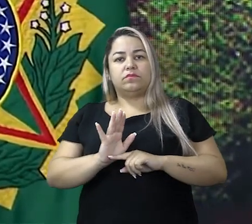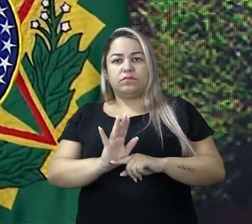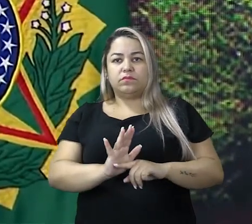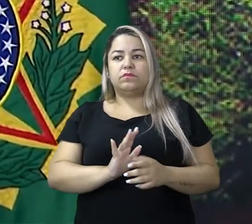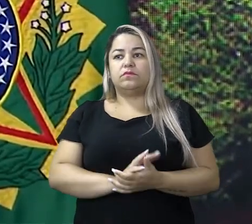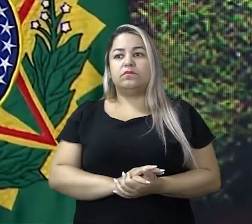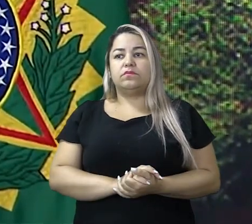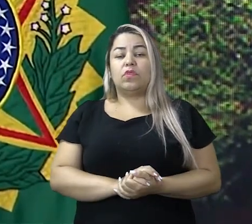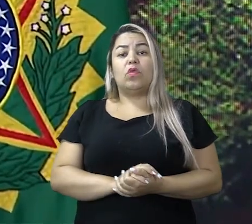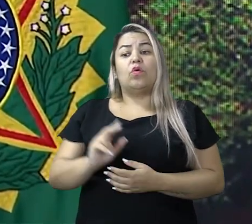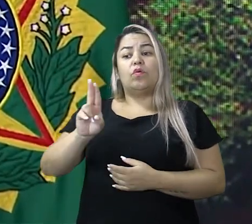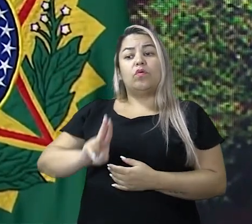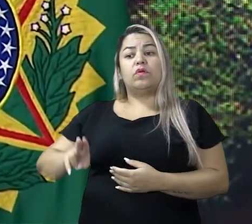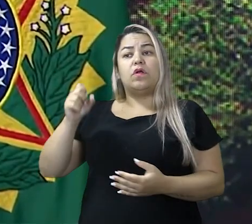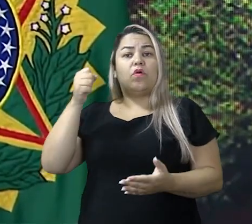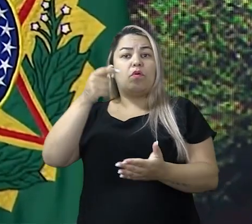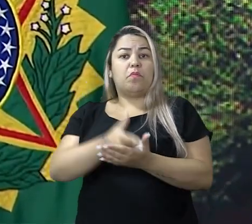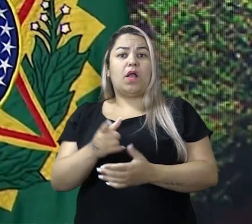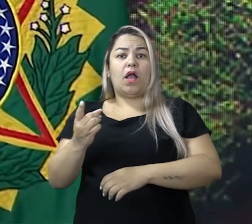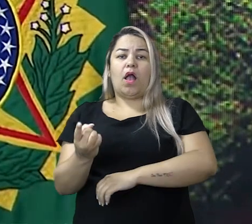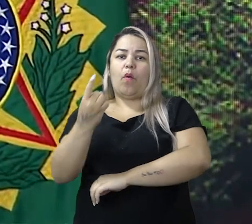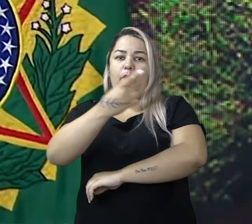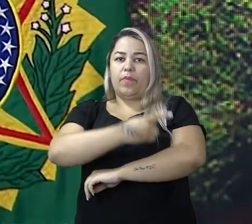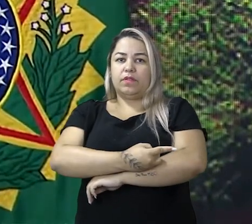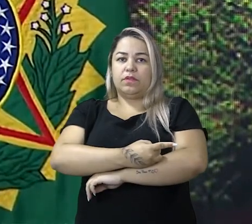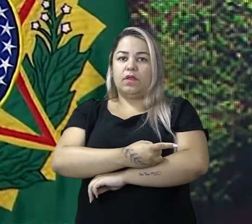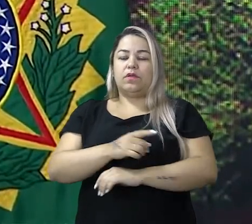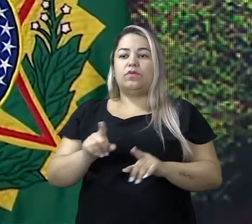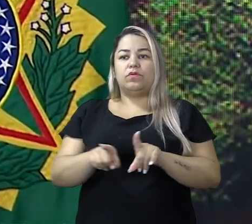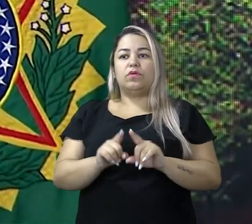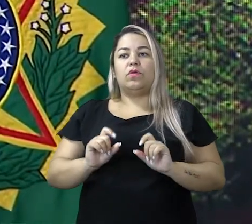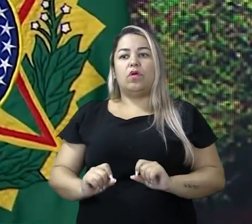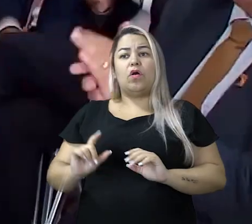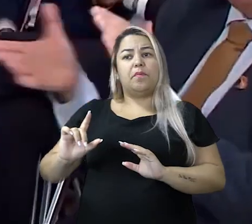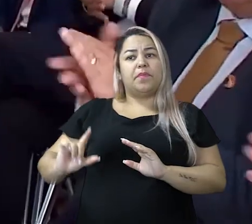seja o beneficiário. O usuário pagar um pedágio menor,